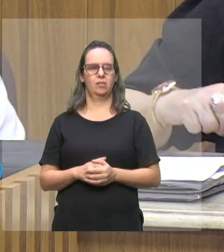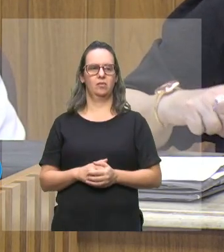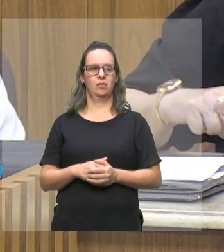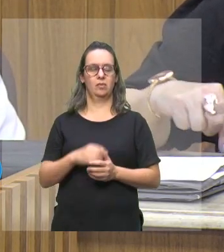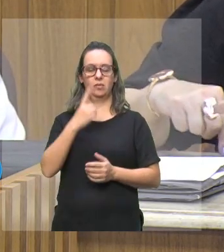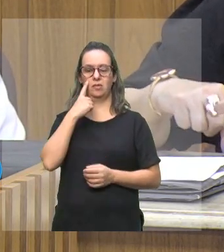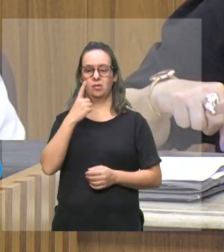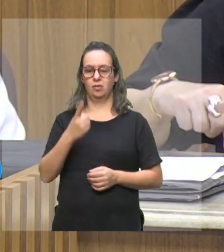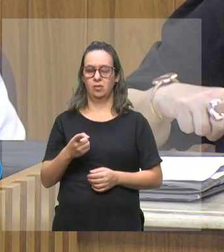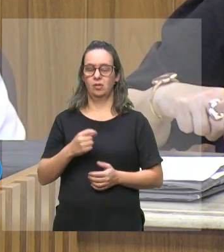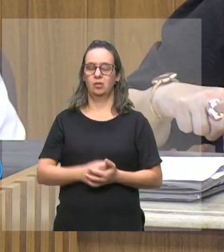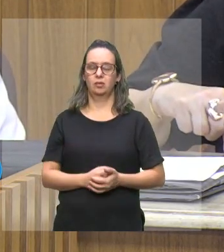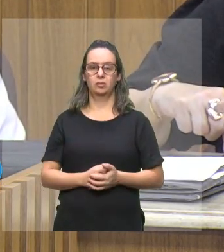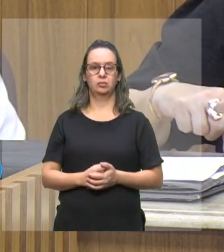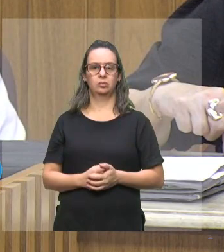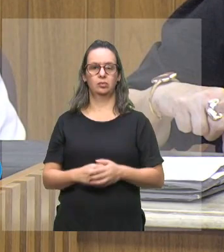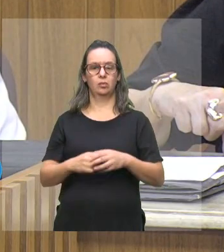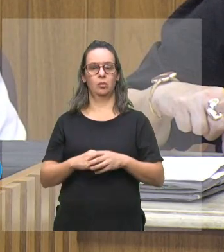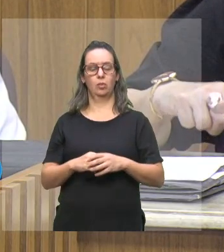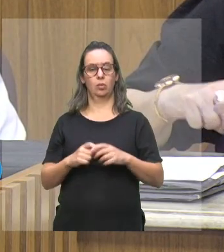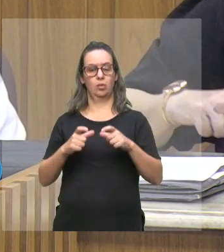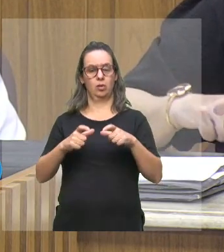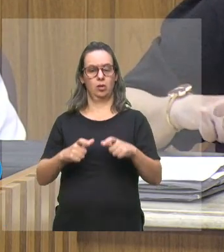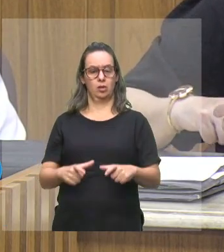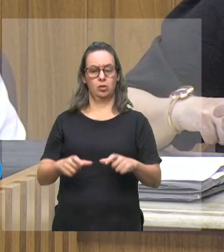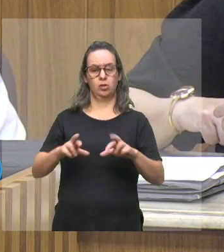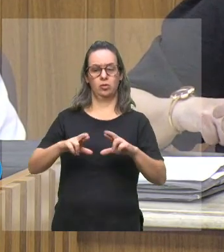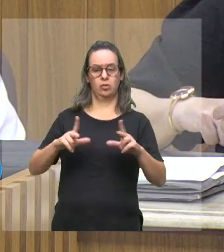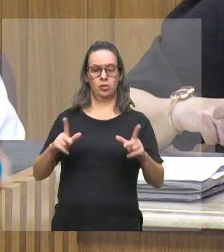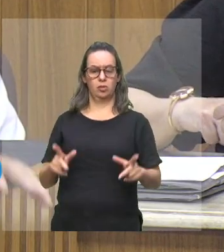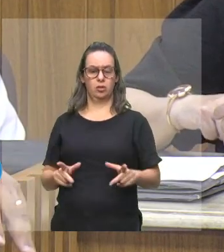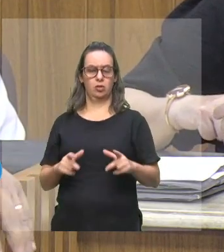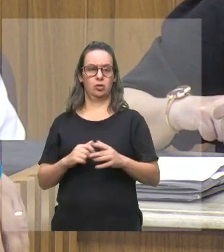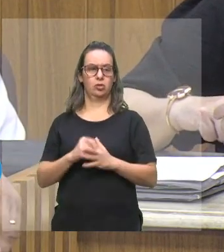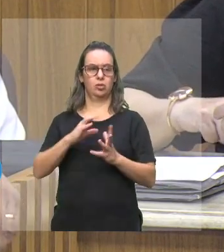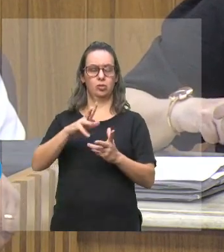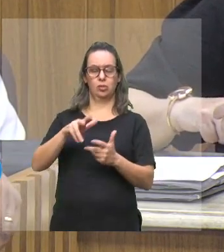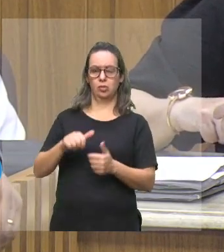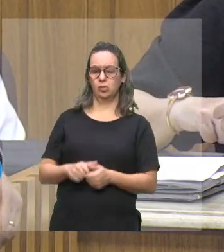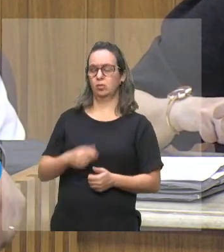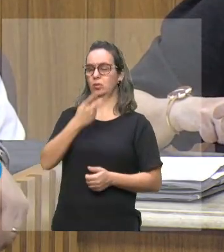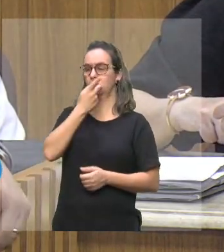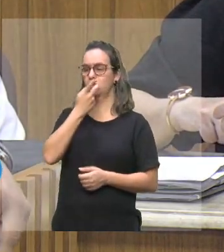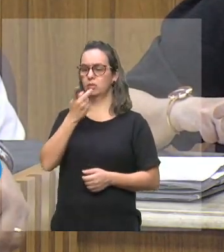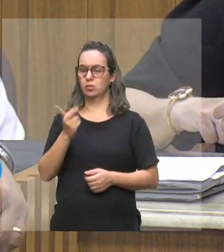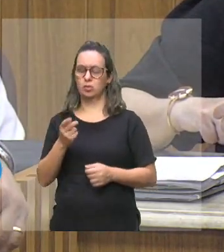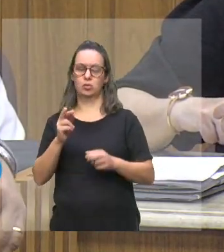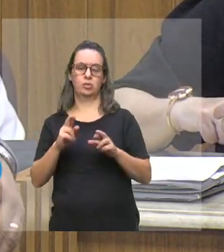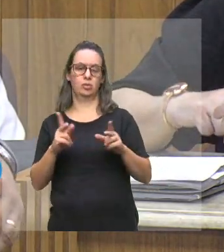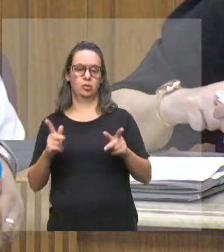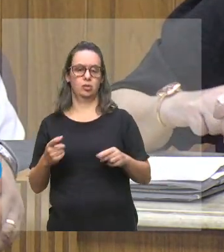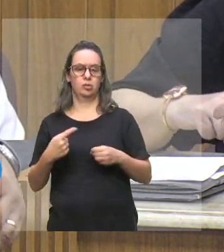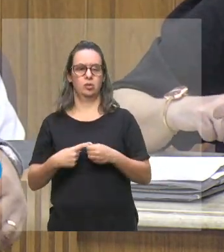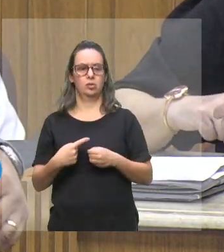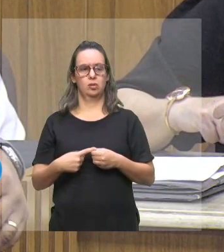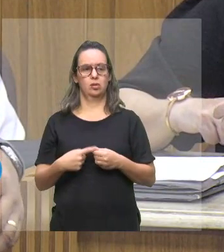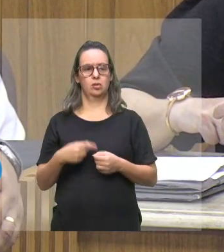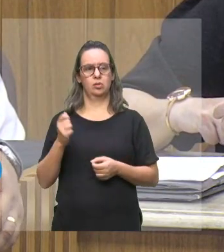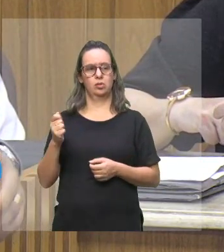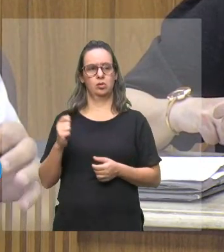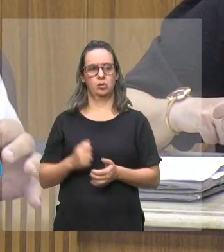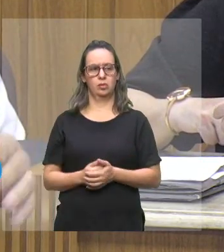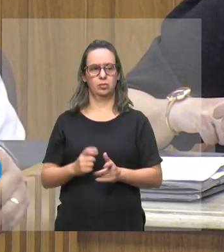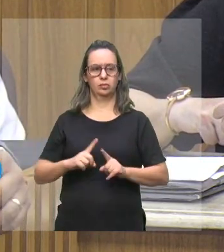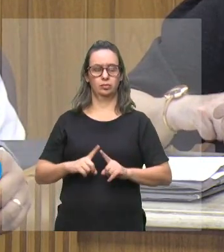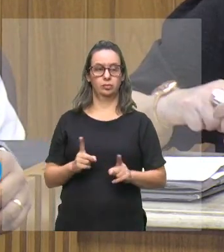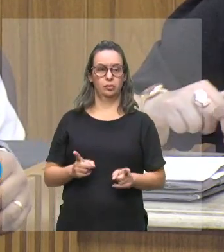compreender as diversas visões de mundo e as diversas visões da cidade de Assis, né, que as pessoas têm. Mas a gente não pode tomar